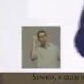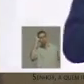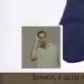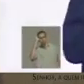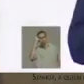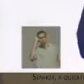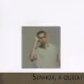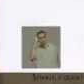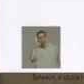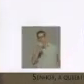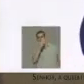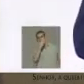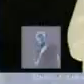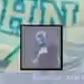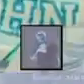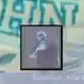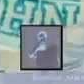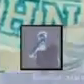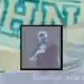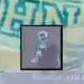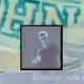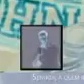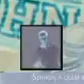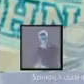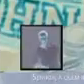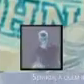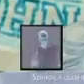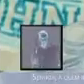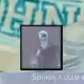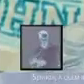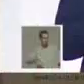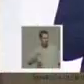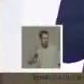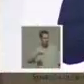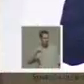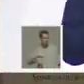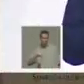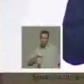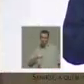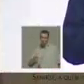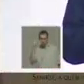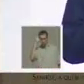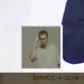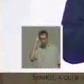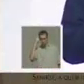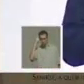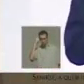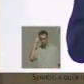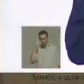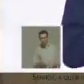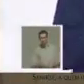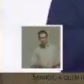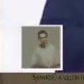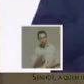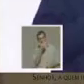O pai dele era ruim para ele? Como é que eu sei que não? Falou um nãozinho meio fraco aí mesmo. Pai dele